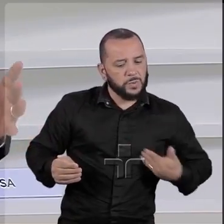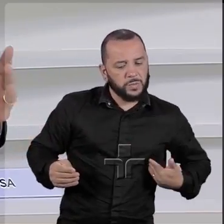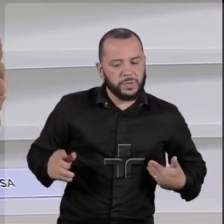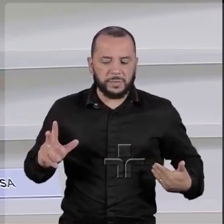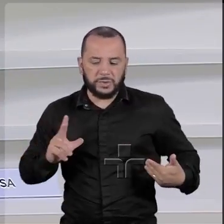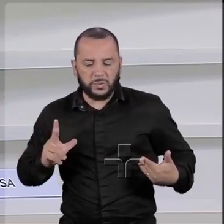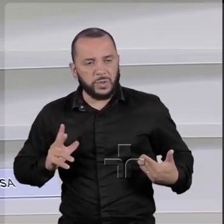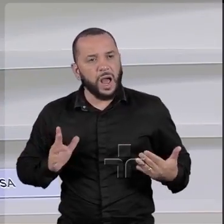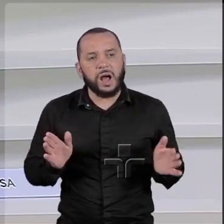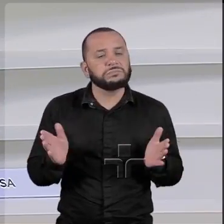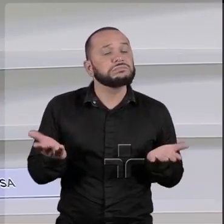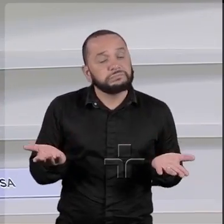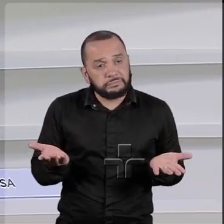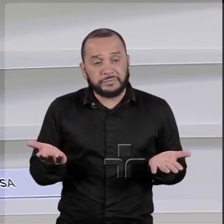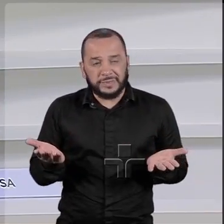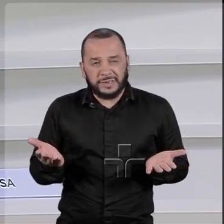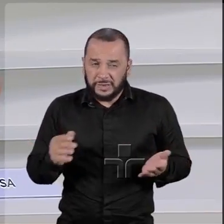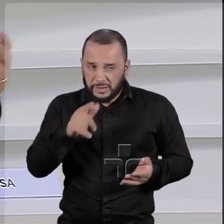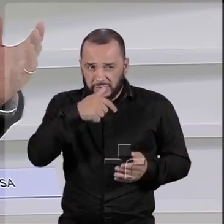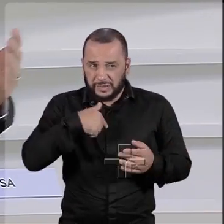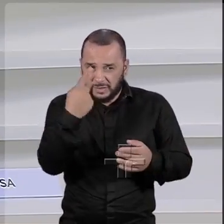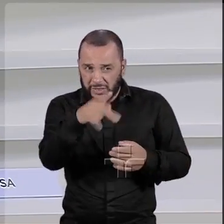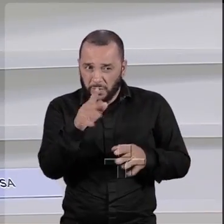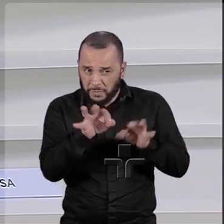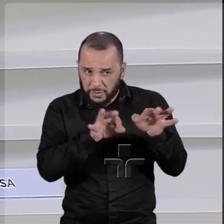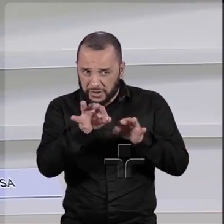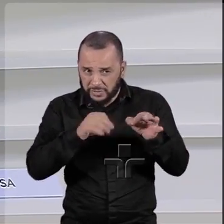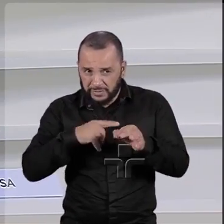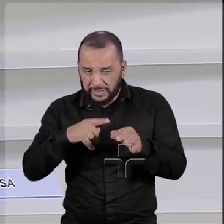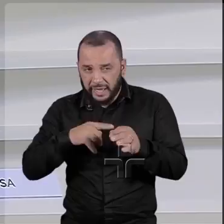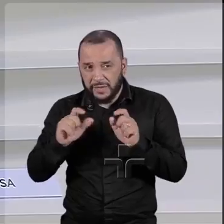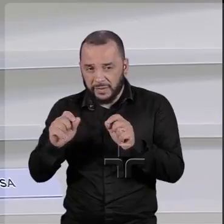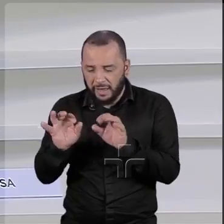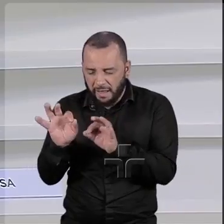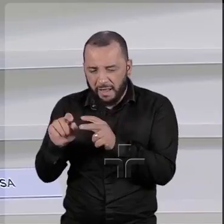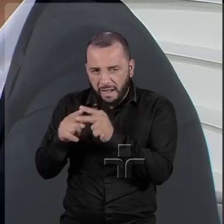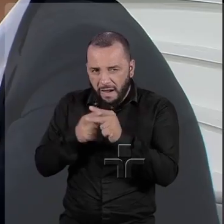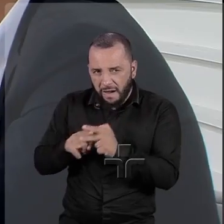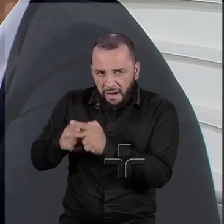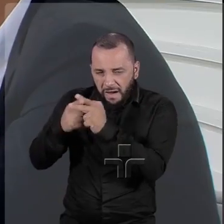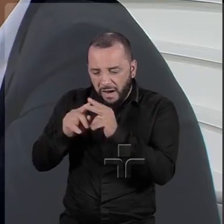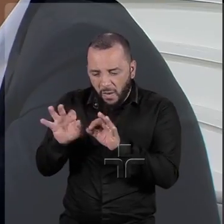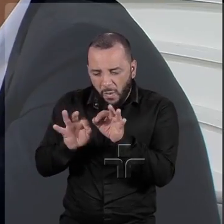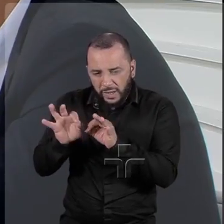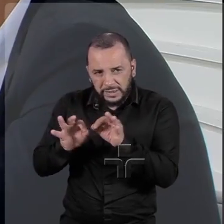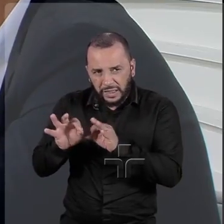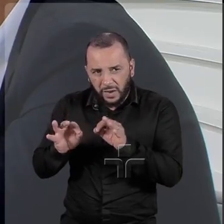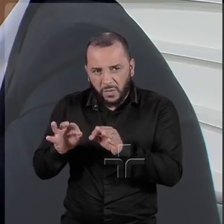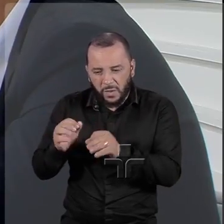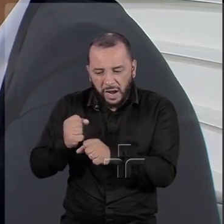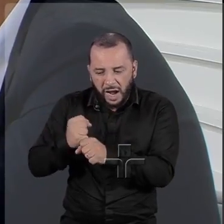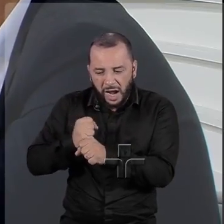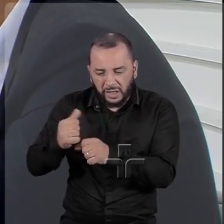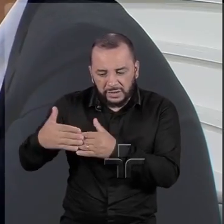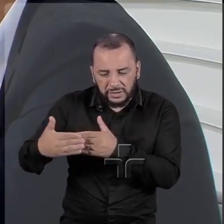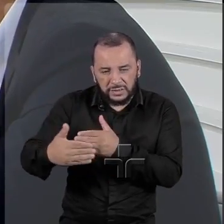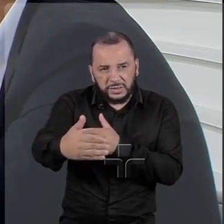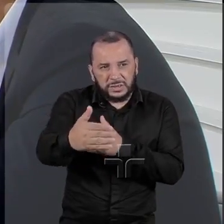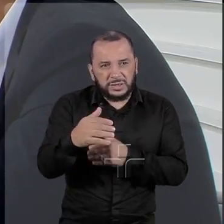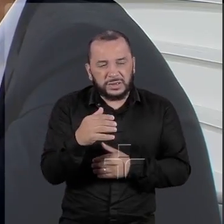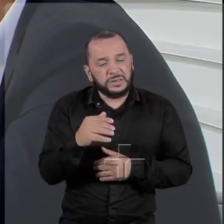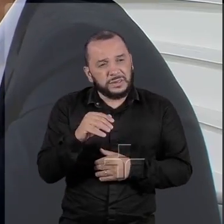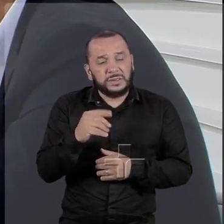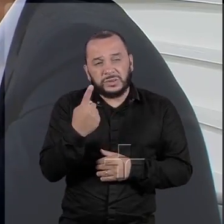projeto tem uma correção? Você falou que teria uma correção ao longo do tempo. 18 anos